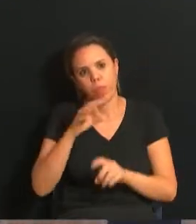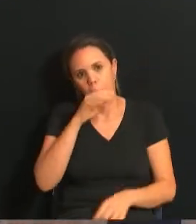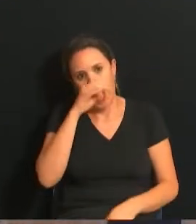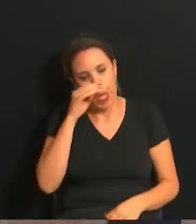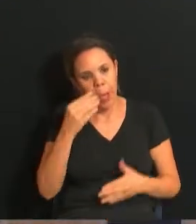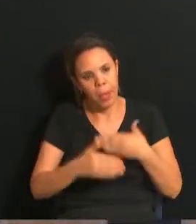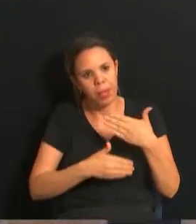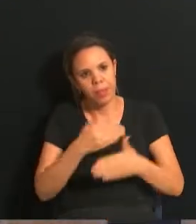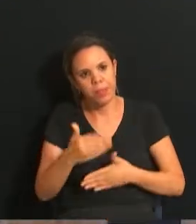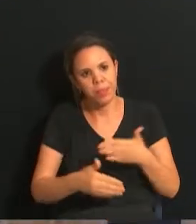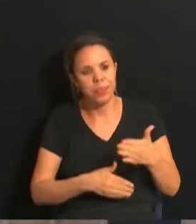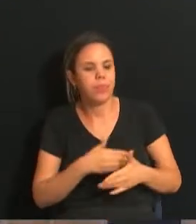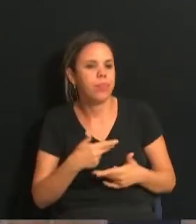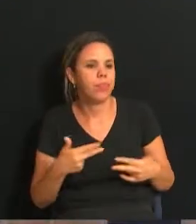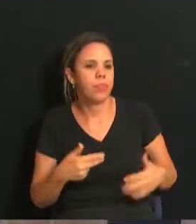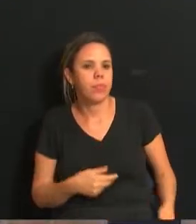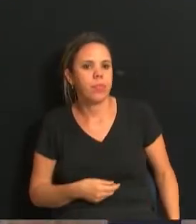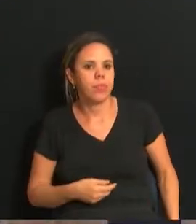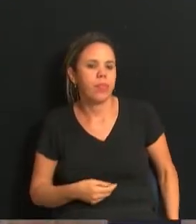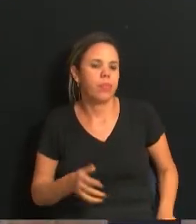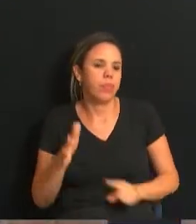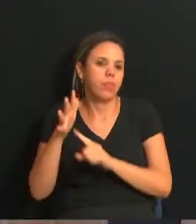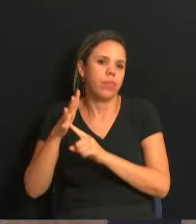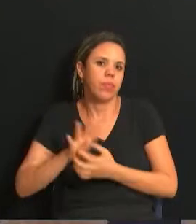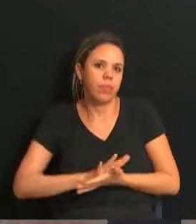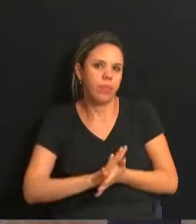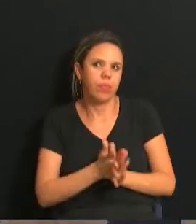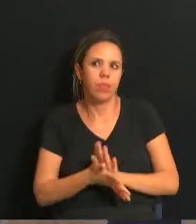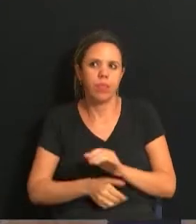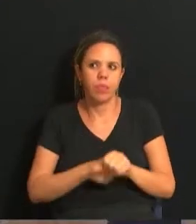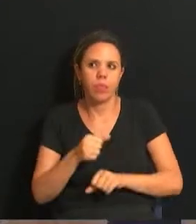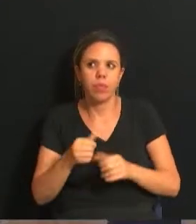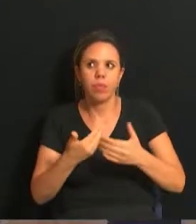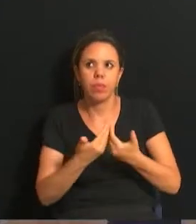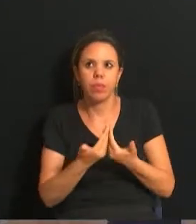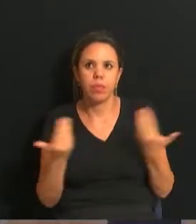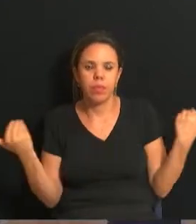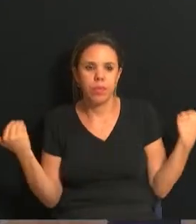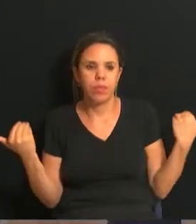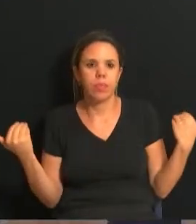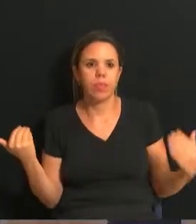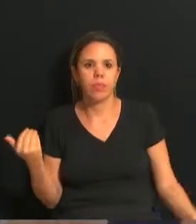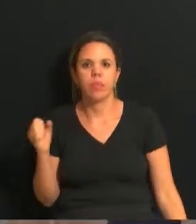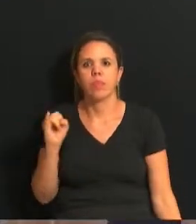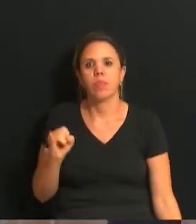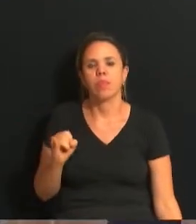por uma situação de humilhação, de quebra de vínculos.